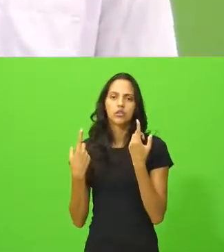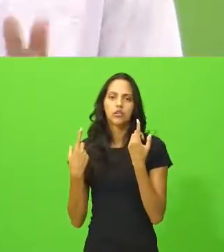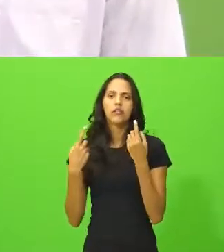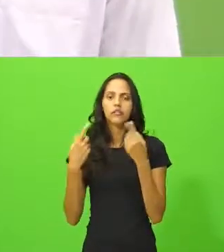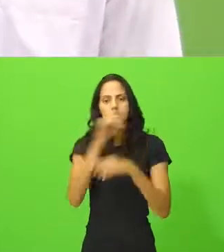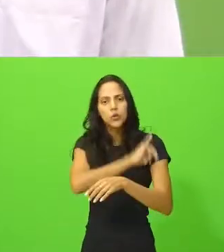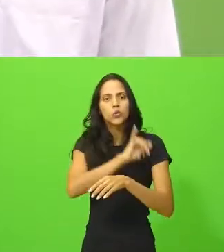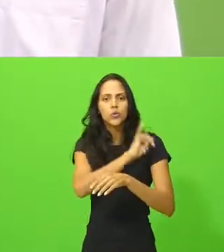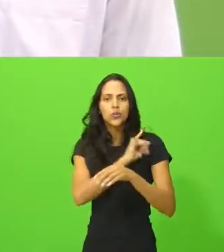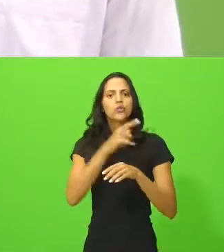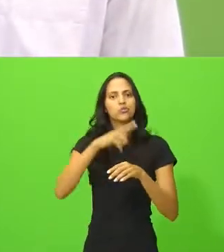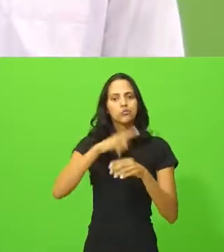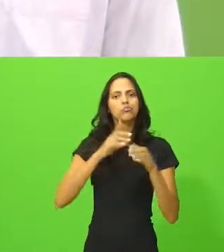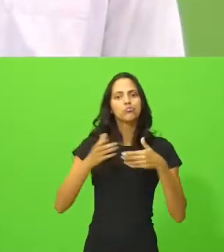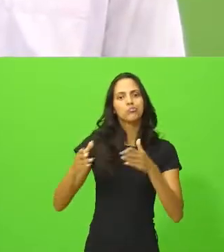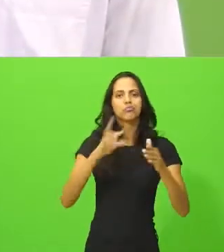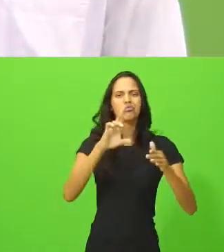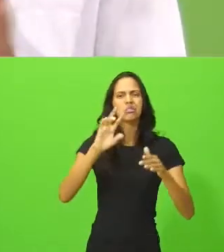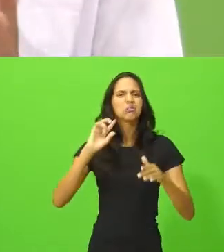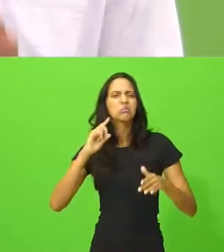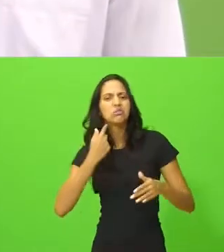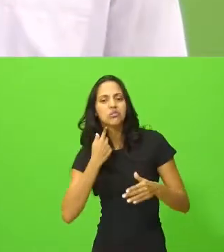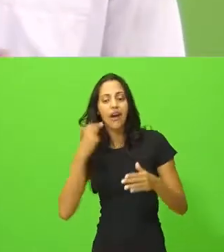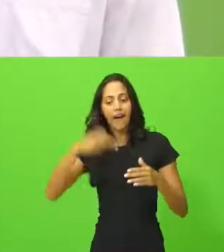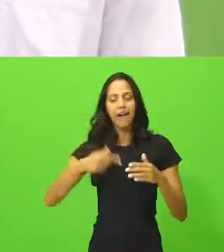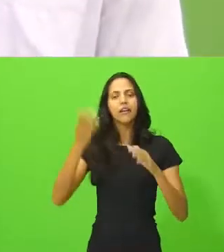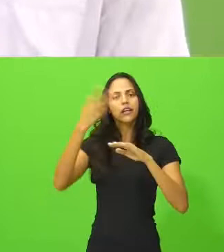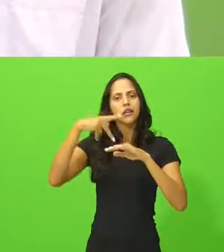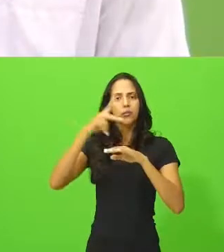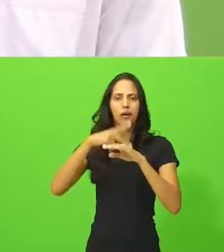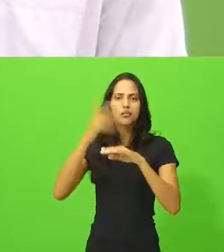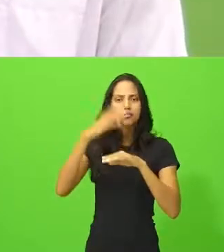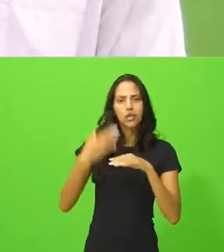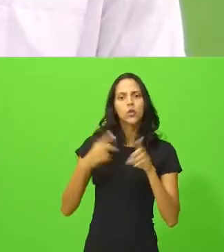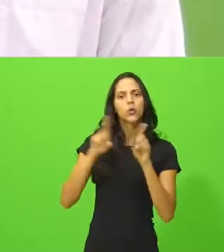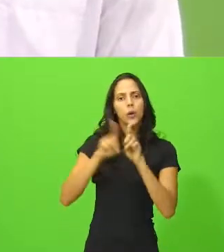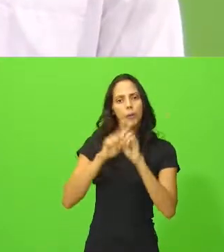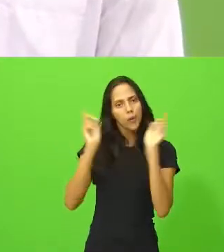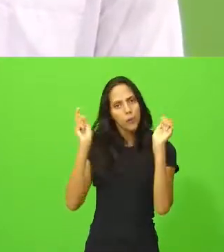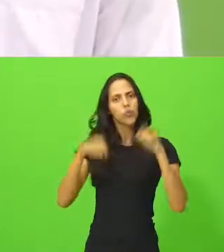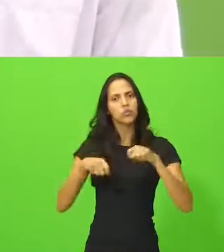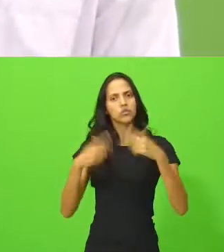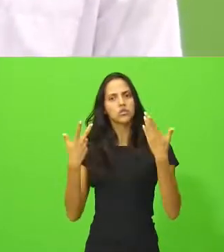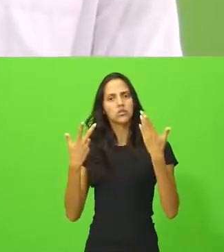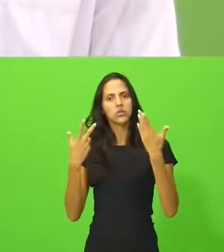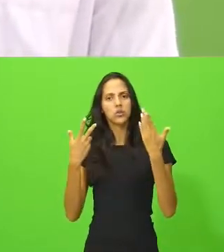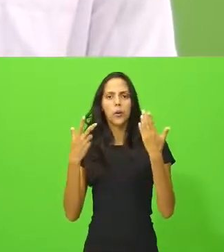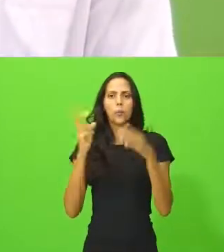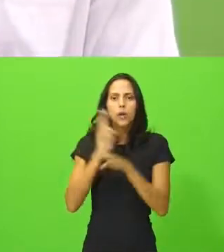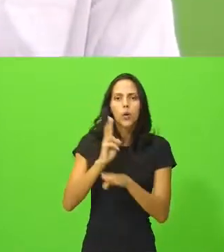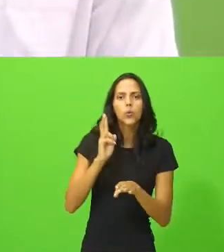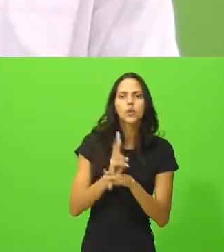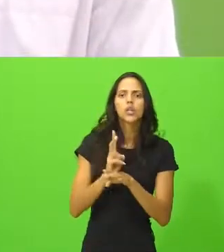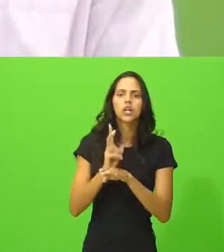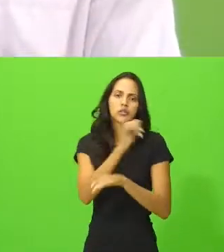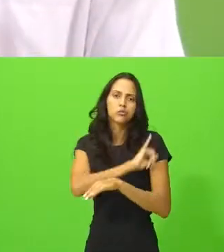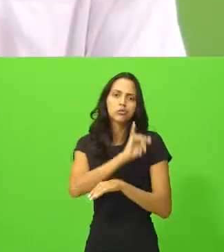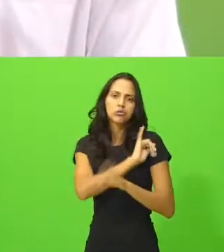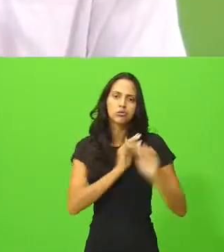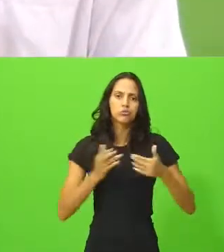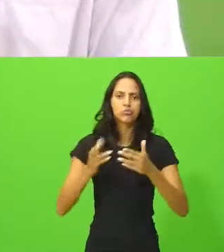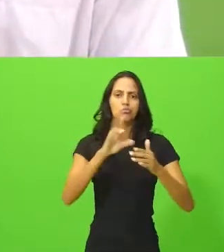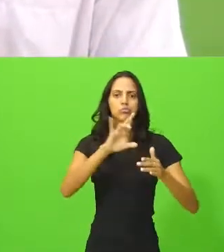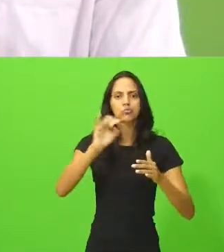grande metrópole. Por que não pode acontecer também aqui no Brasil? E a matéria deixou isso muito claro, que o rio Tietê também é possível.